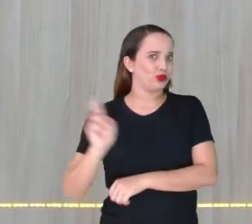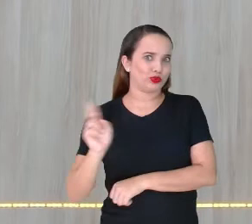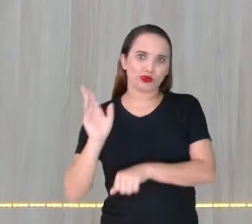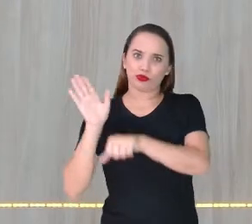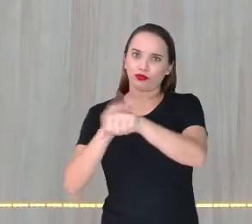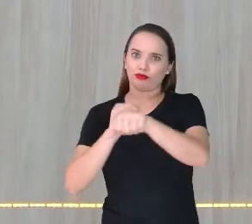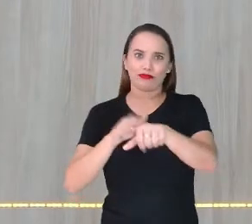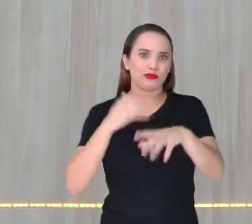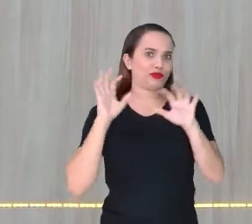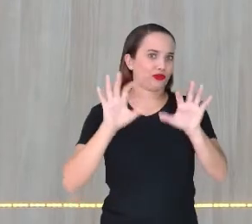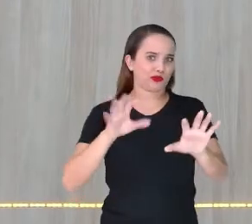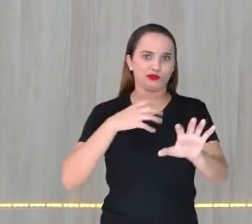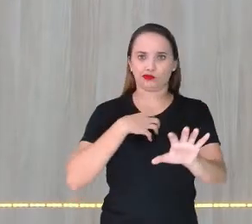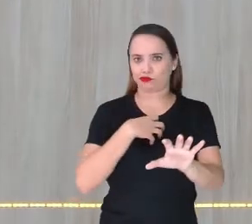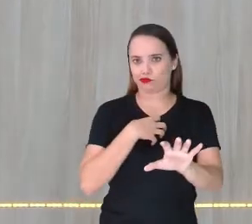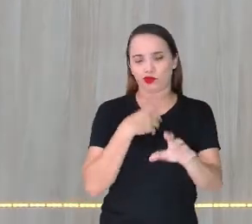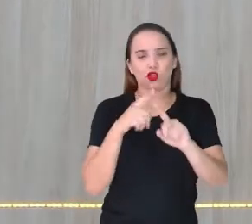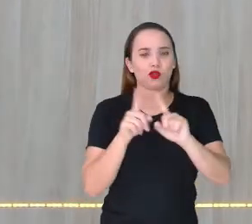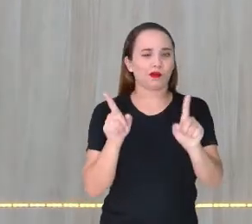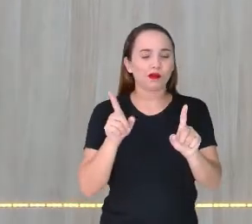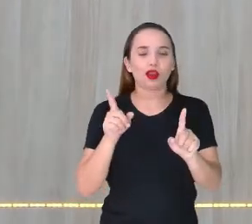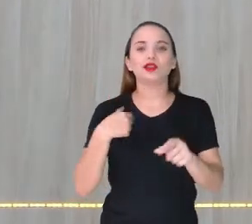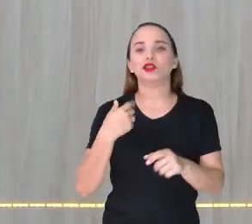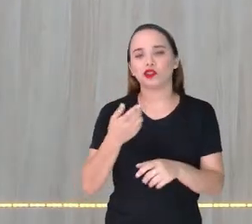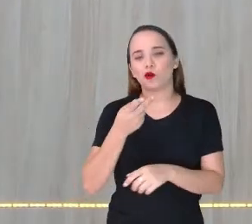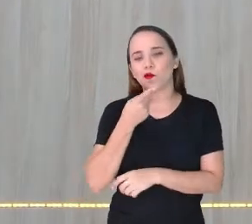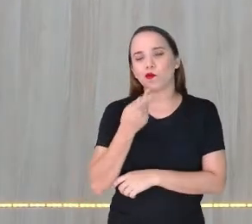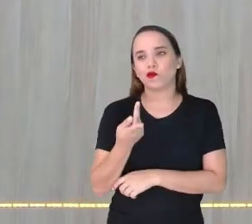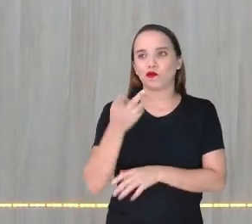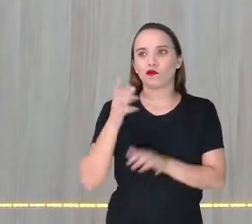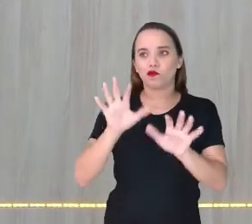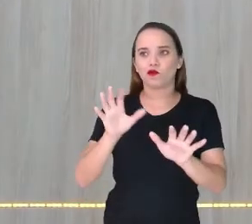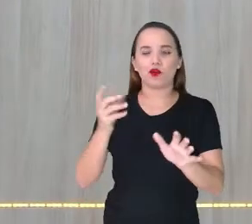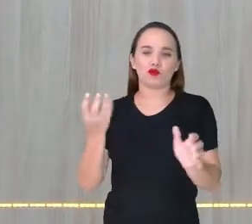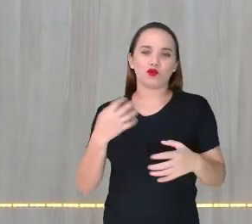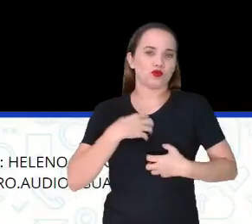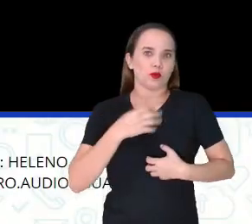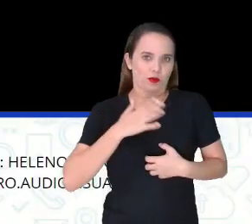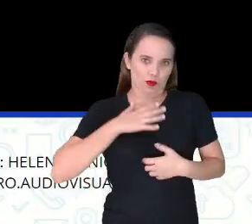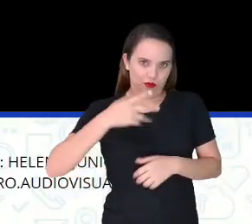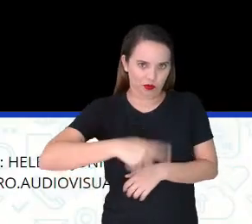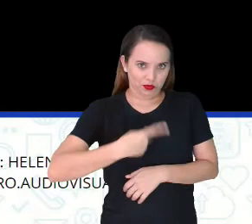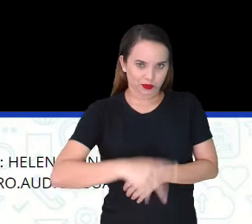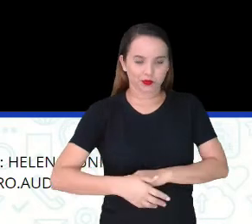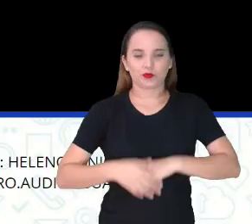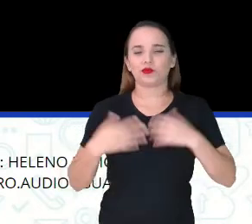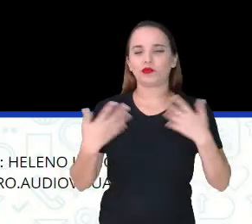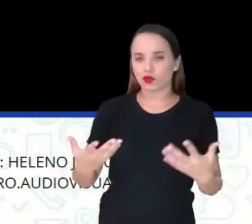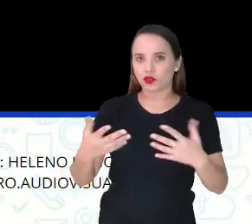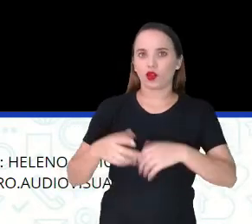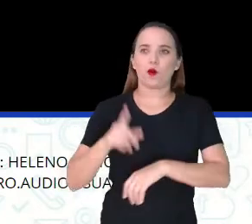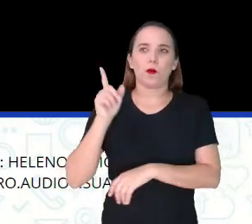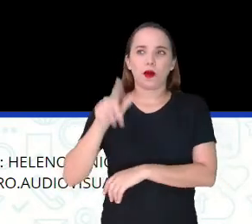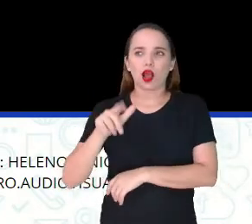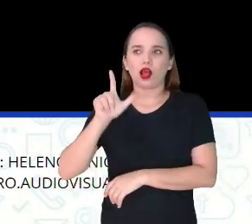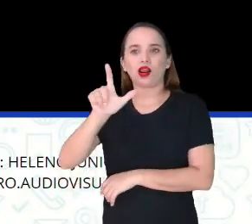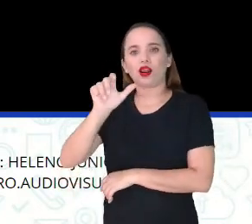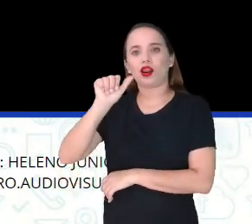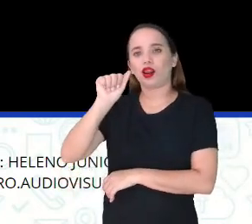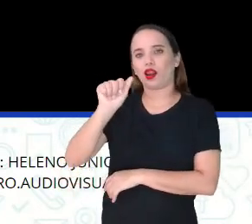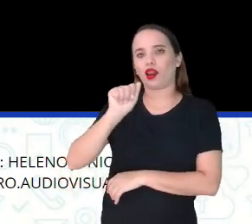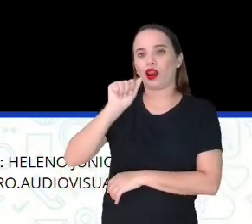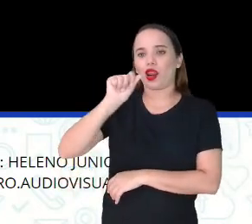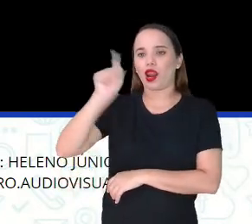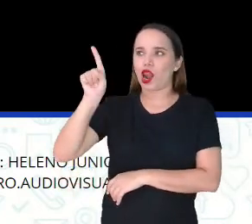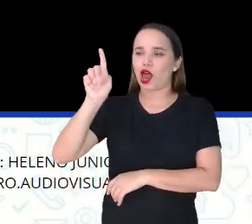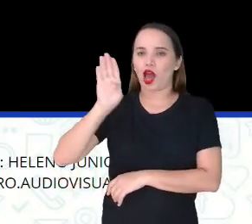entende. Então, eu gosto de chamar ele de Laban, mesmo sem ter um acento aqui. E aí vocês... Para não ficar Rudolf Laban, ou a